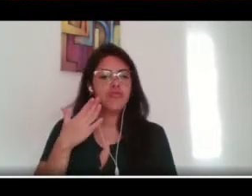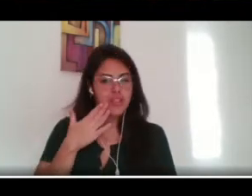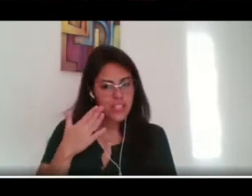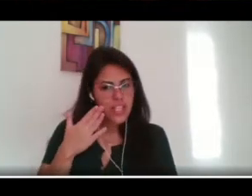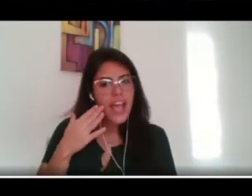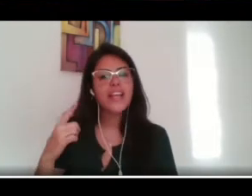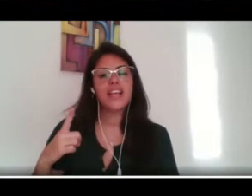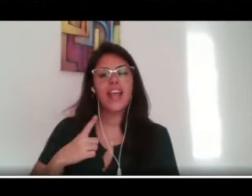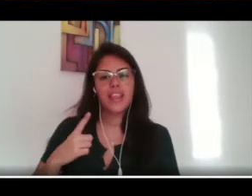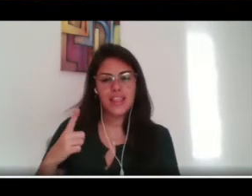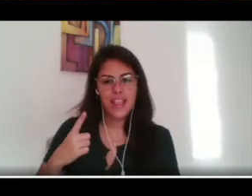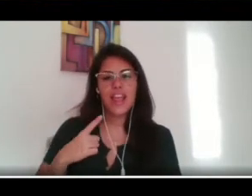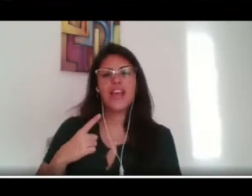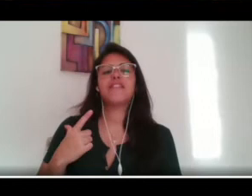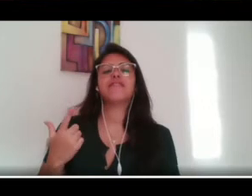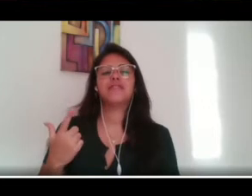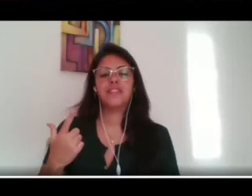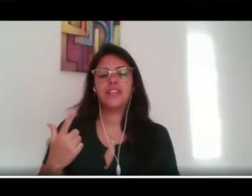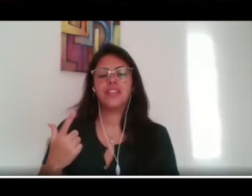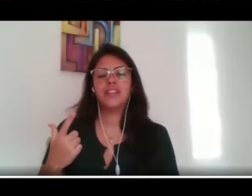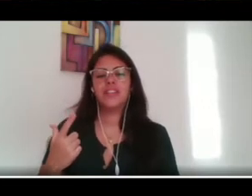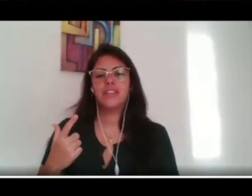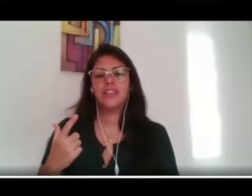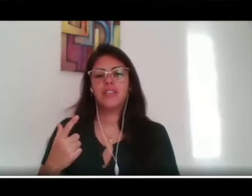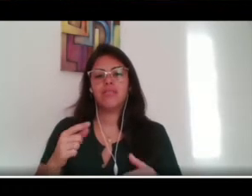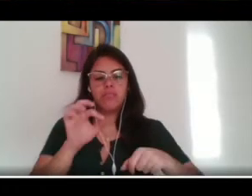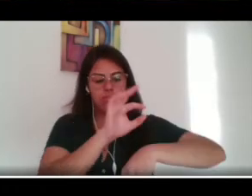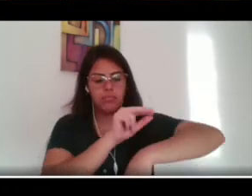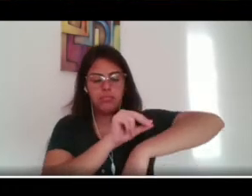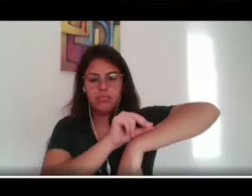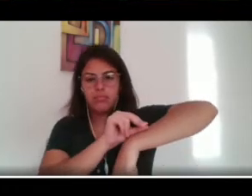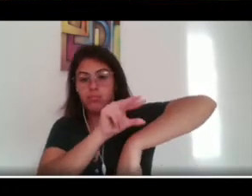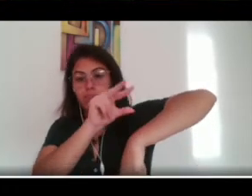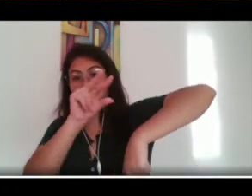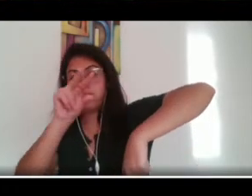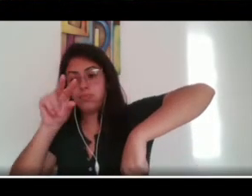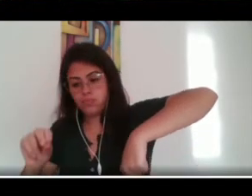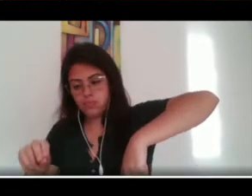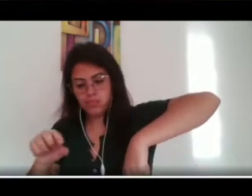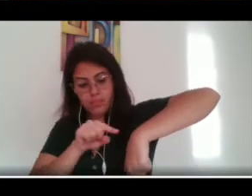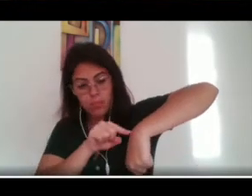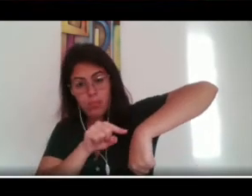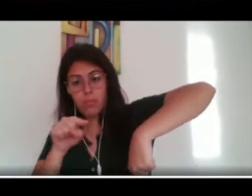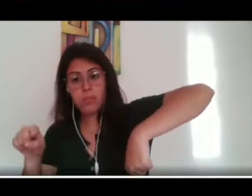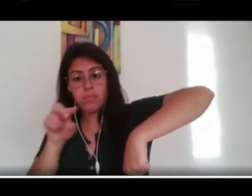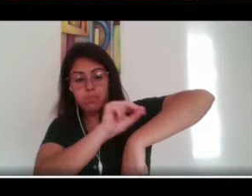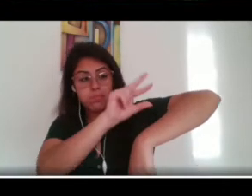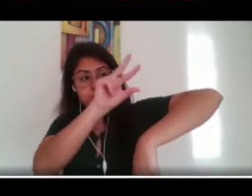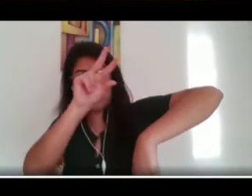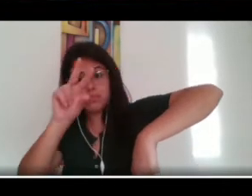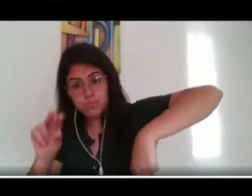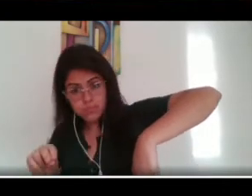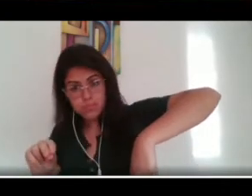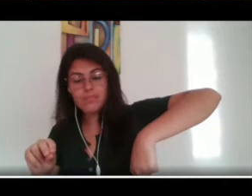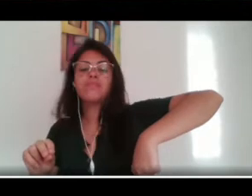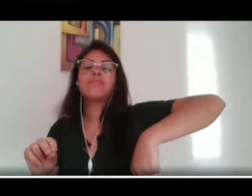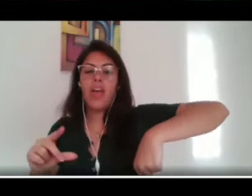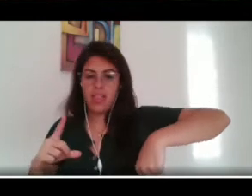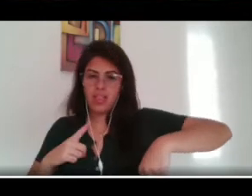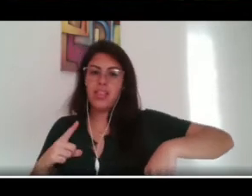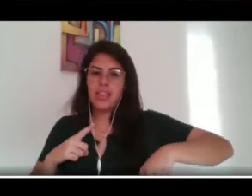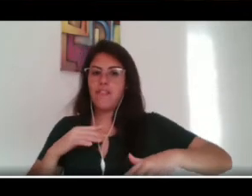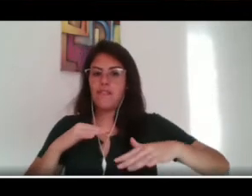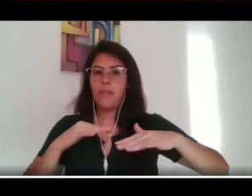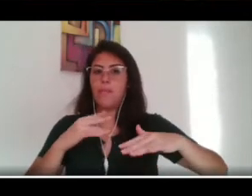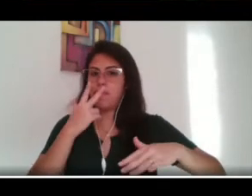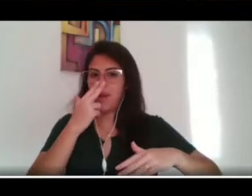deslocamento horizontal, os dois vão chegar ao solo ao mesmo tempo, justamente porque os movimentos